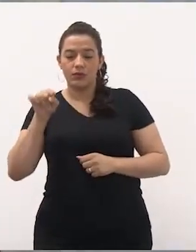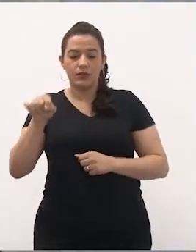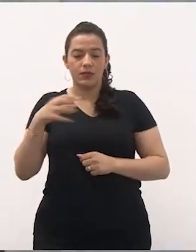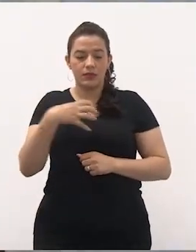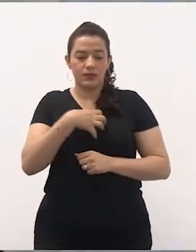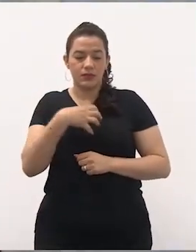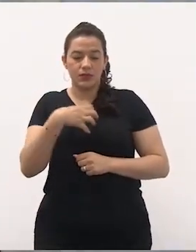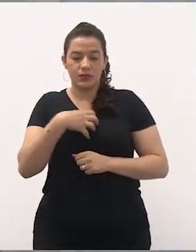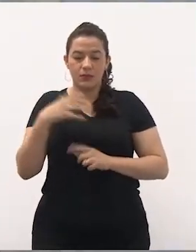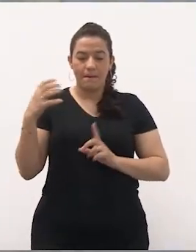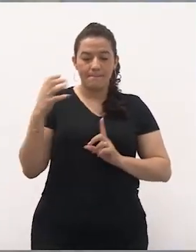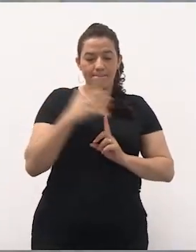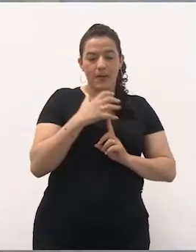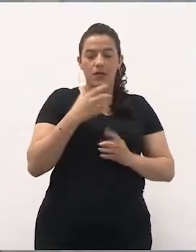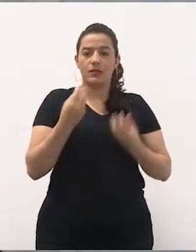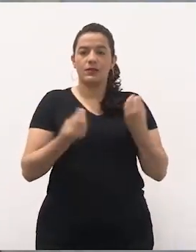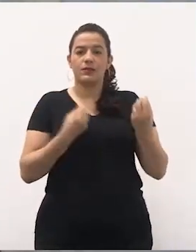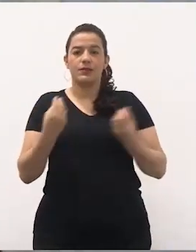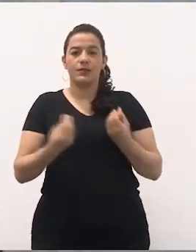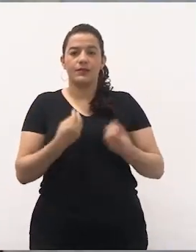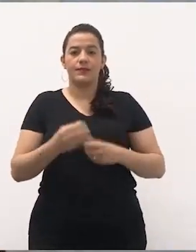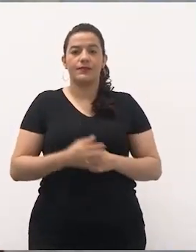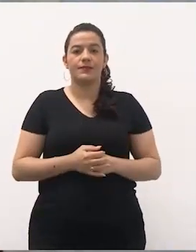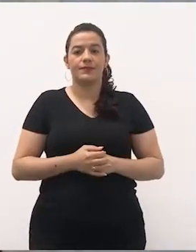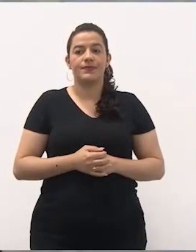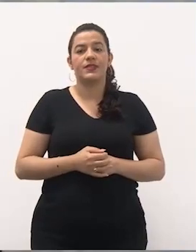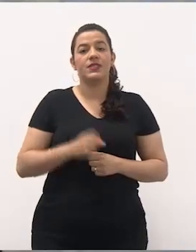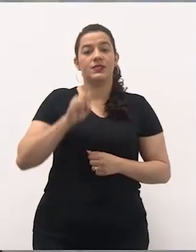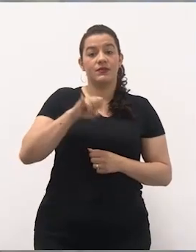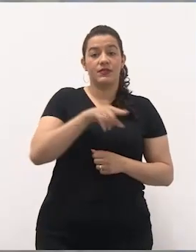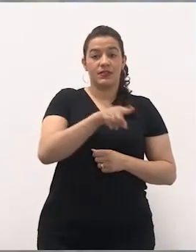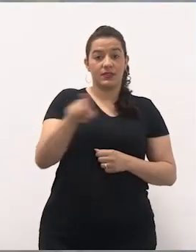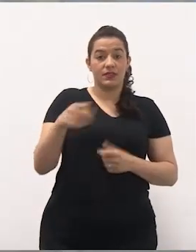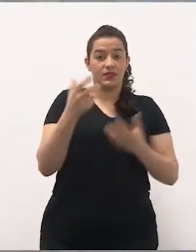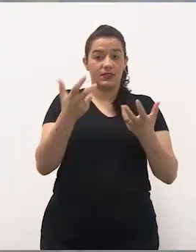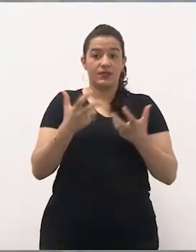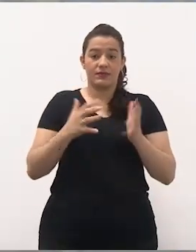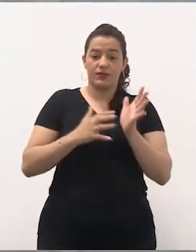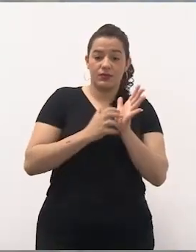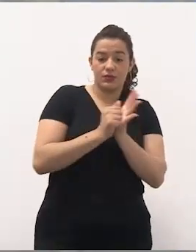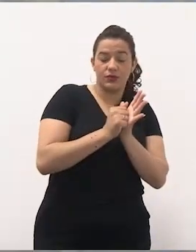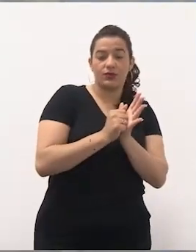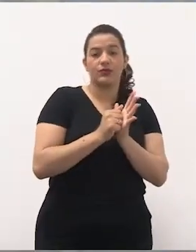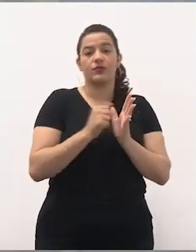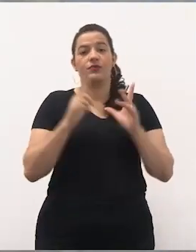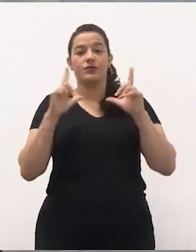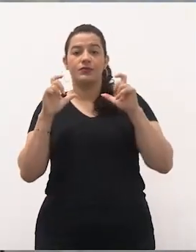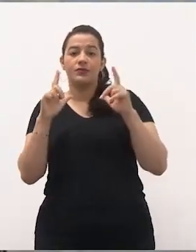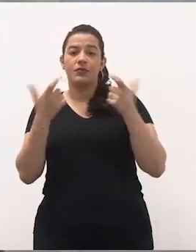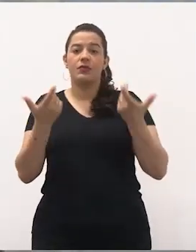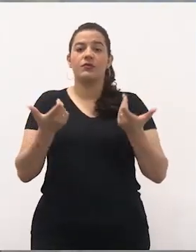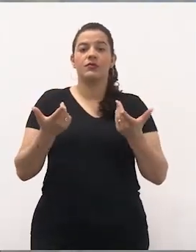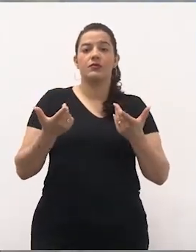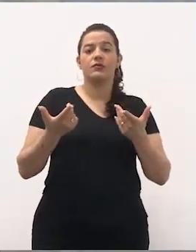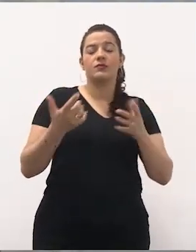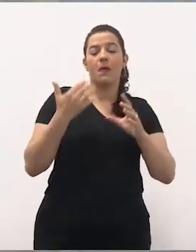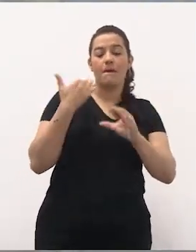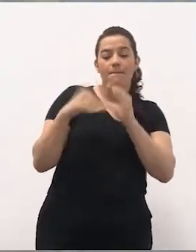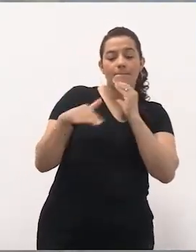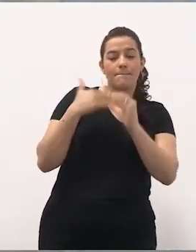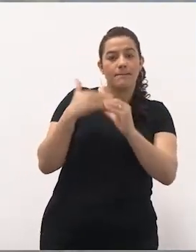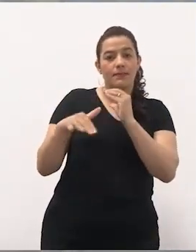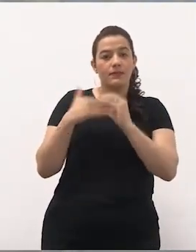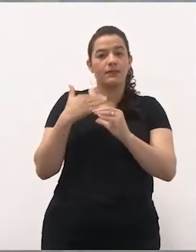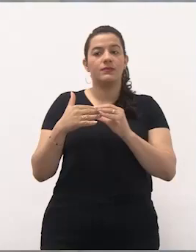ficou impactado com a sua ação, né? Se quiser fazer um registro de foto, um print de mensagem, porque aí